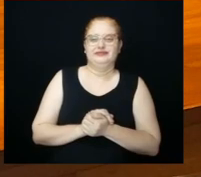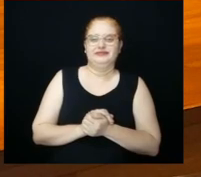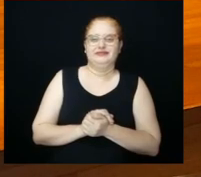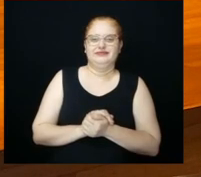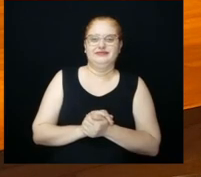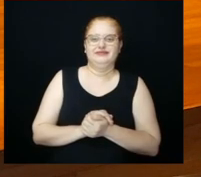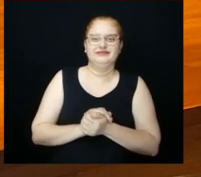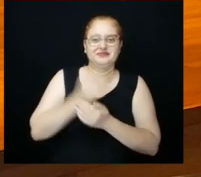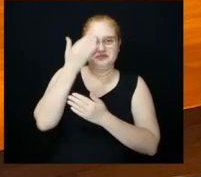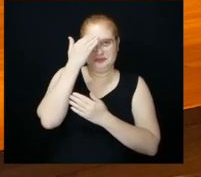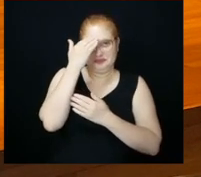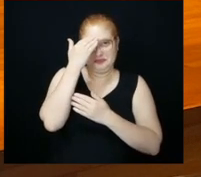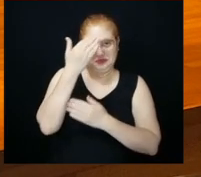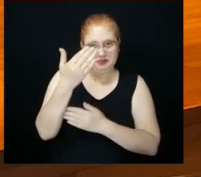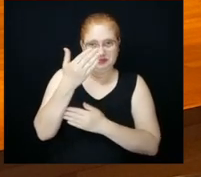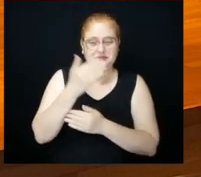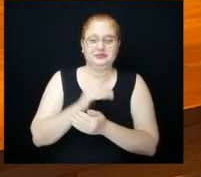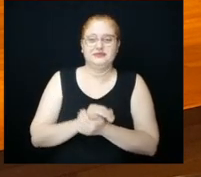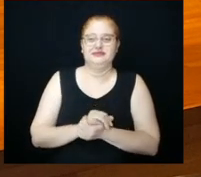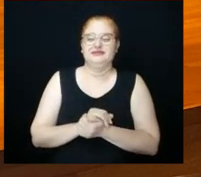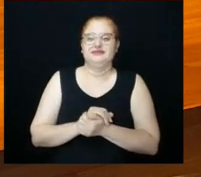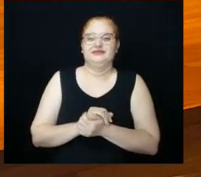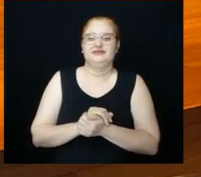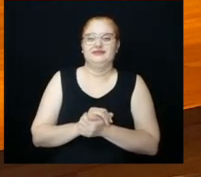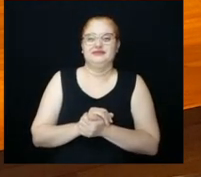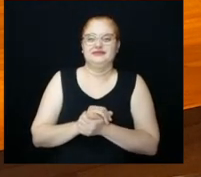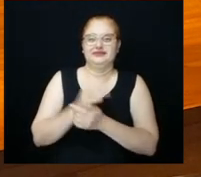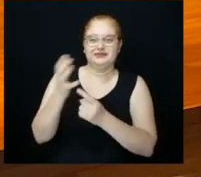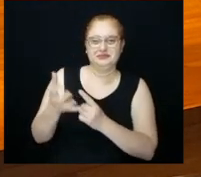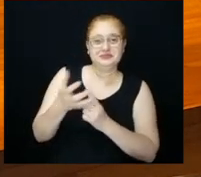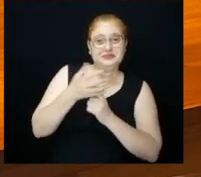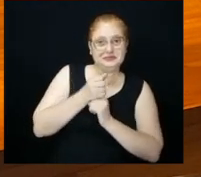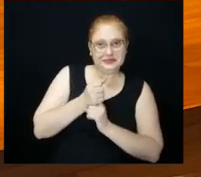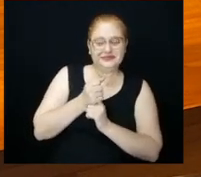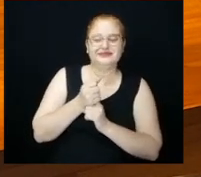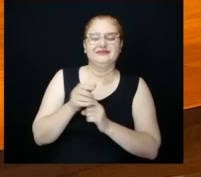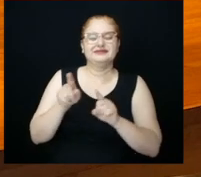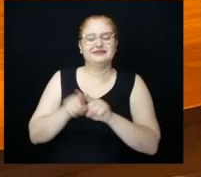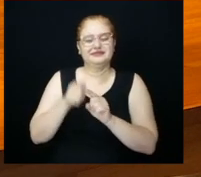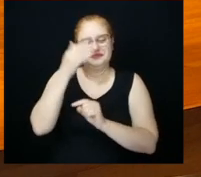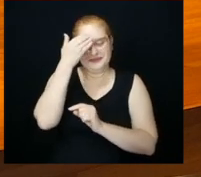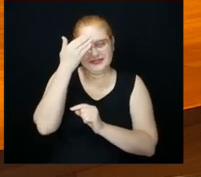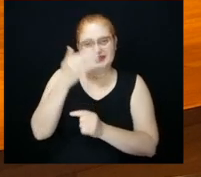Eu que agradeço essa recepção, agradeço muito, né,